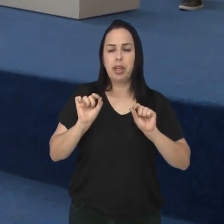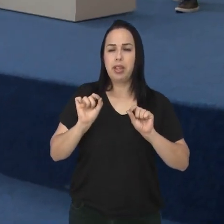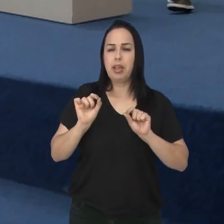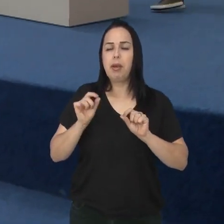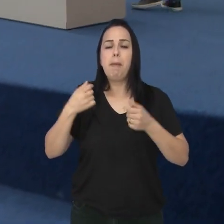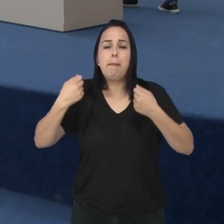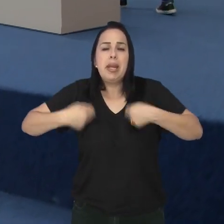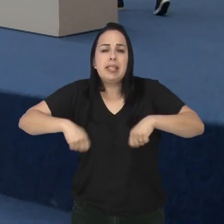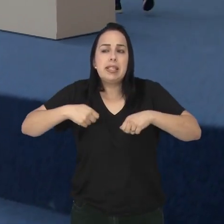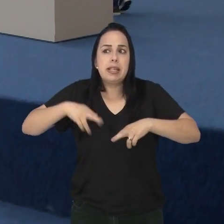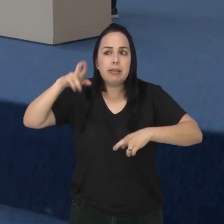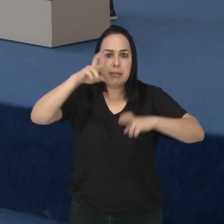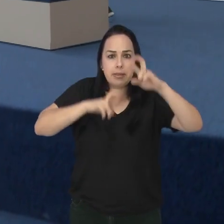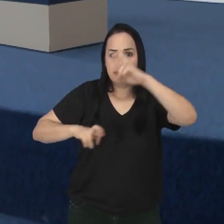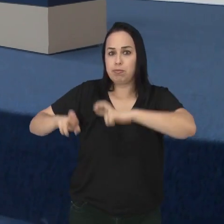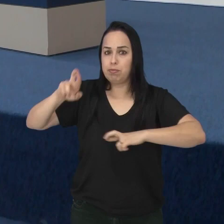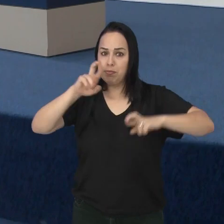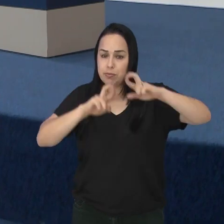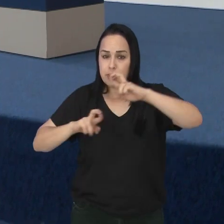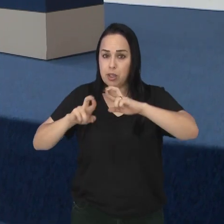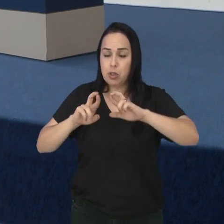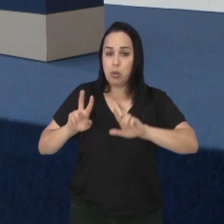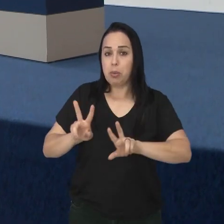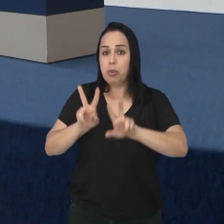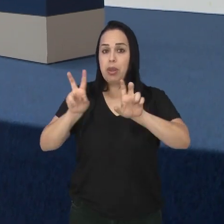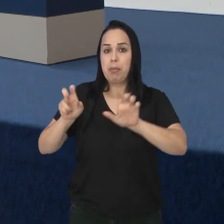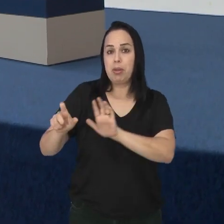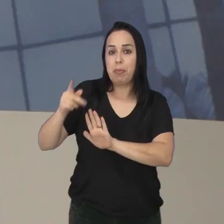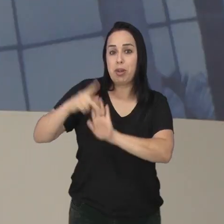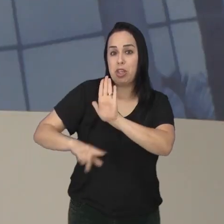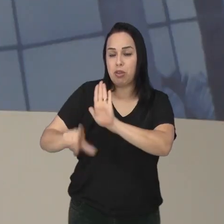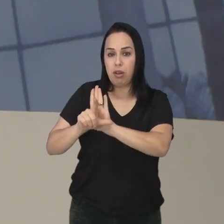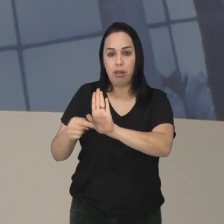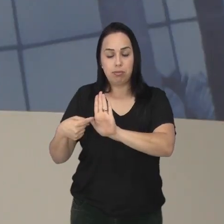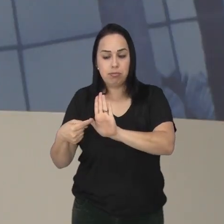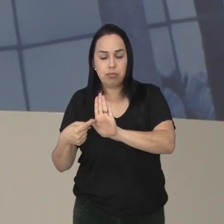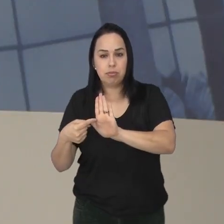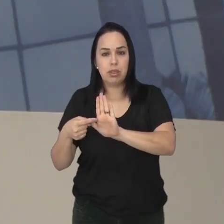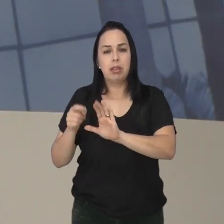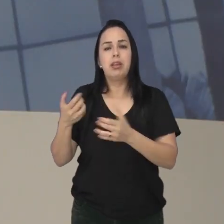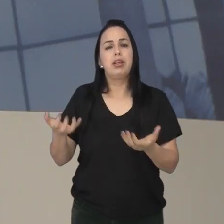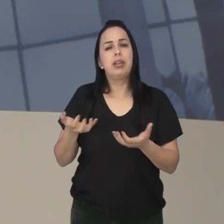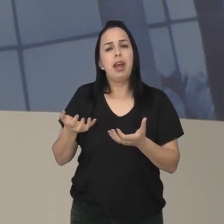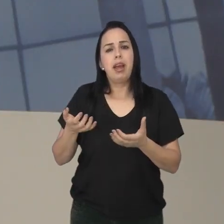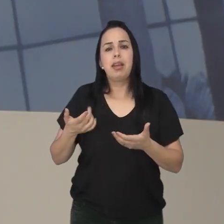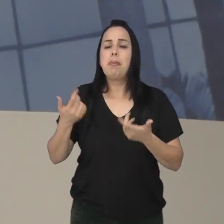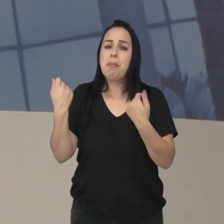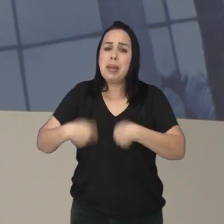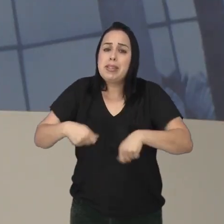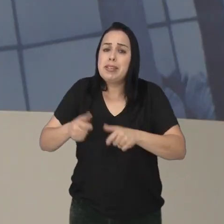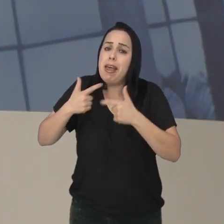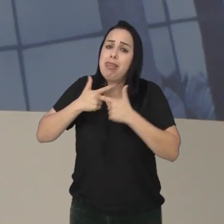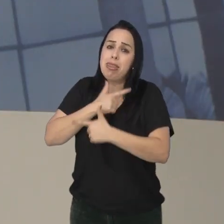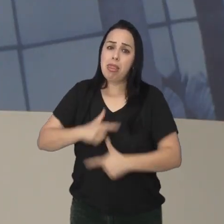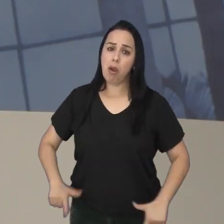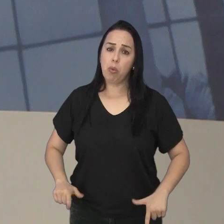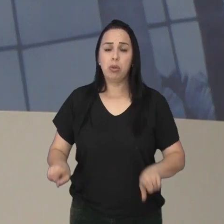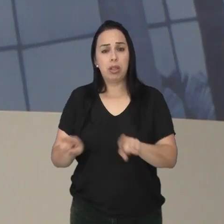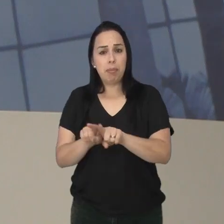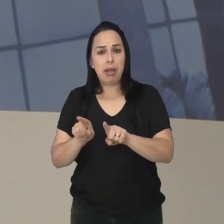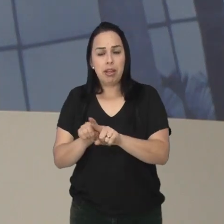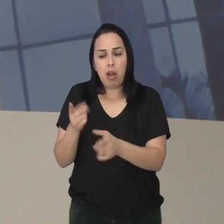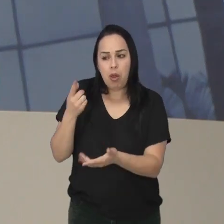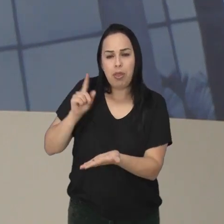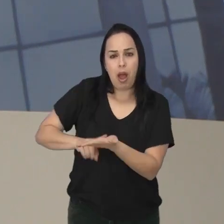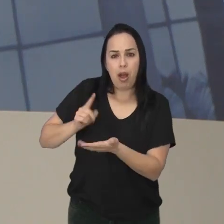dos parlamentares na emissão de pareceres sobre projetos de lei. Ele pediu maior independência e neutralidade dos vereadores